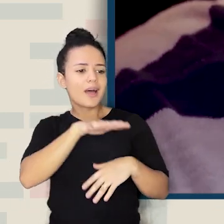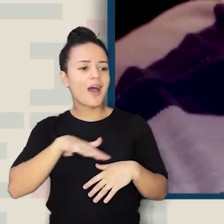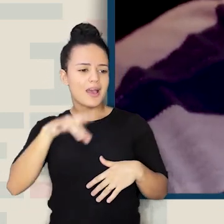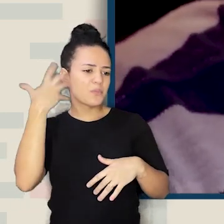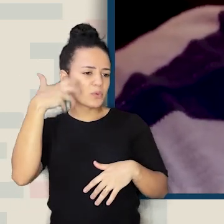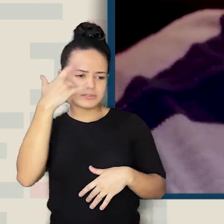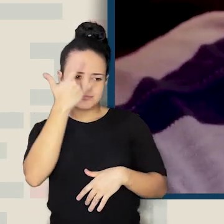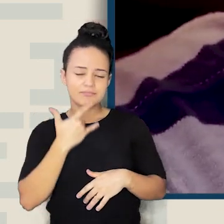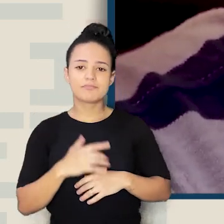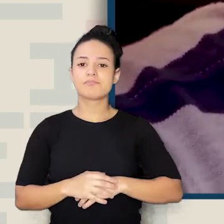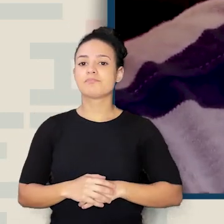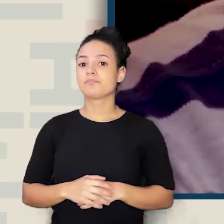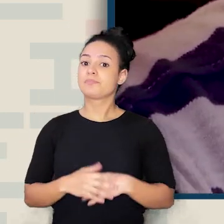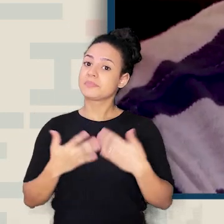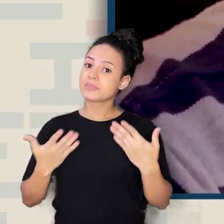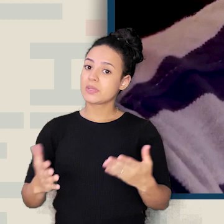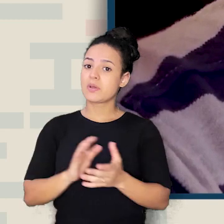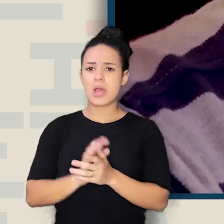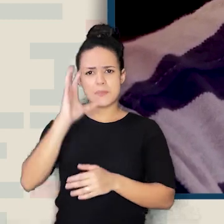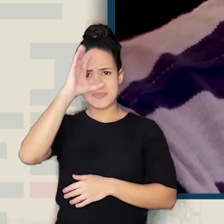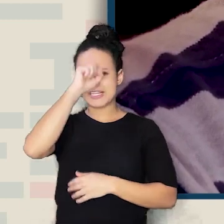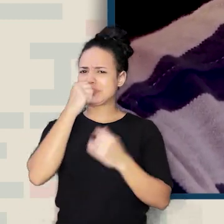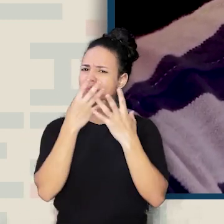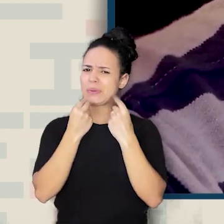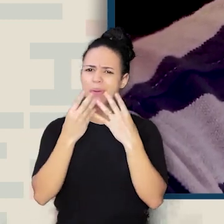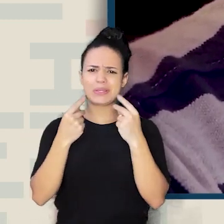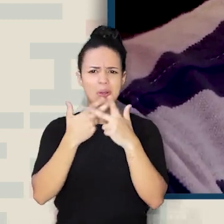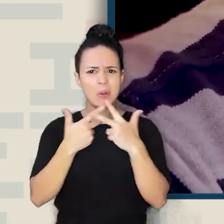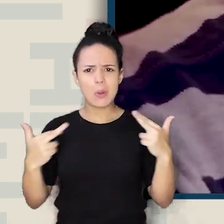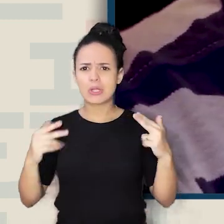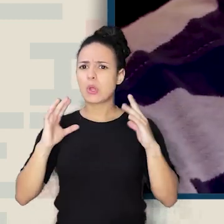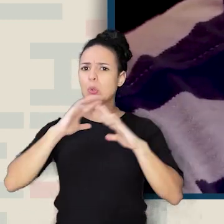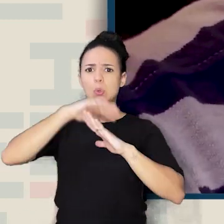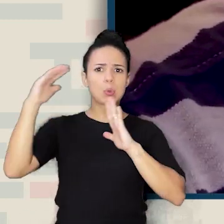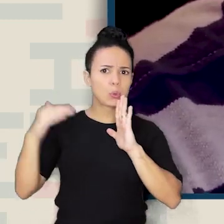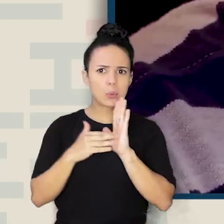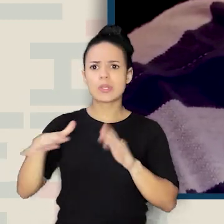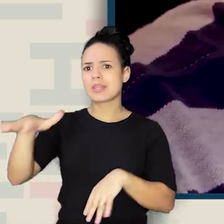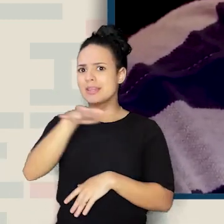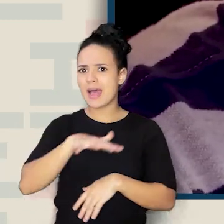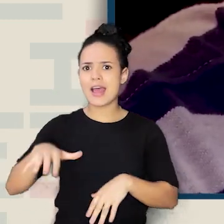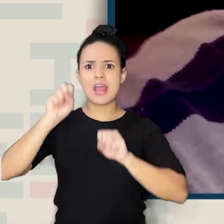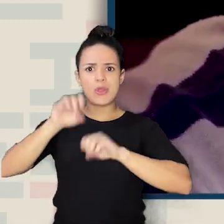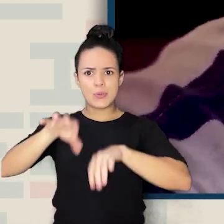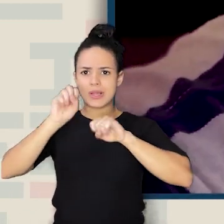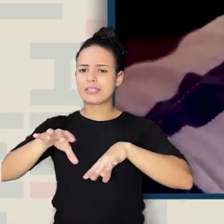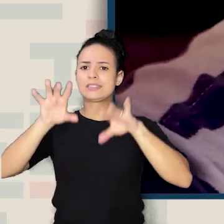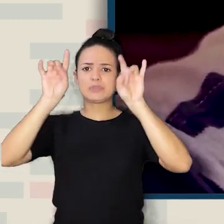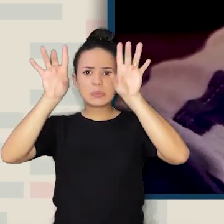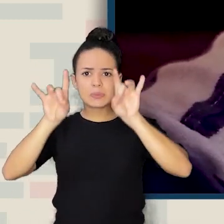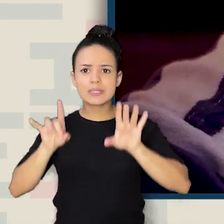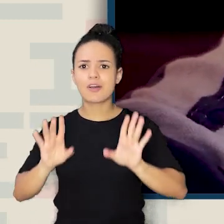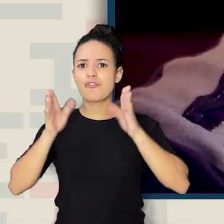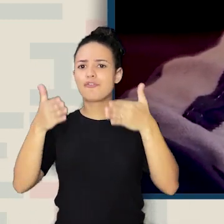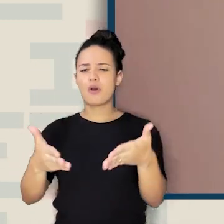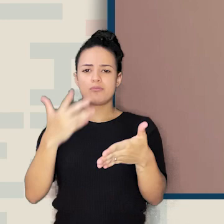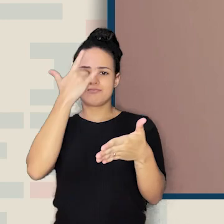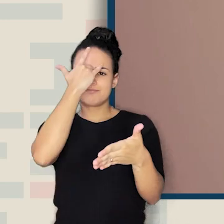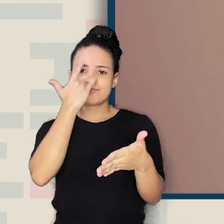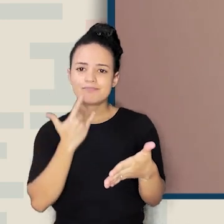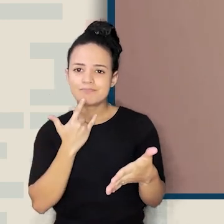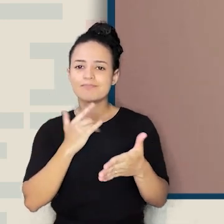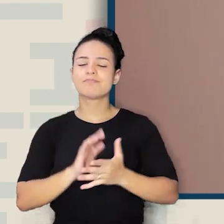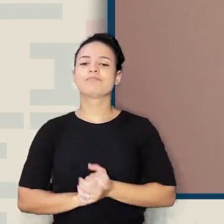visuais? Uhum. Eu aprendi muita coisa. Por exemplo, tudo que eu sei hoje é na área de educação especial para deficientes visuais, né?